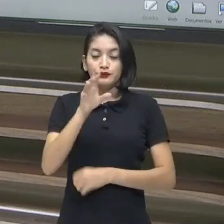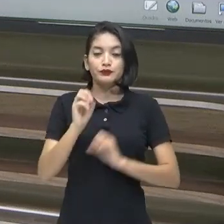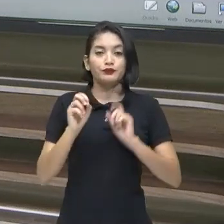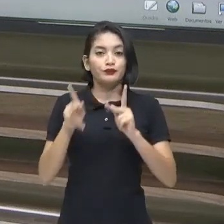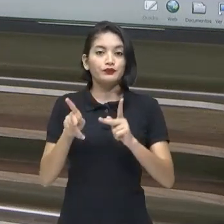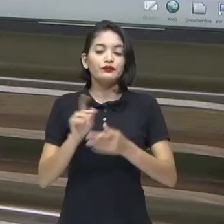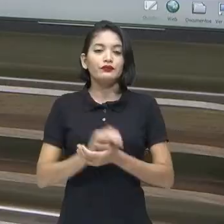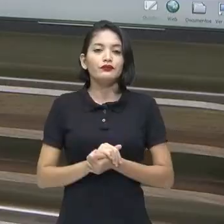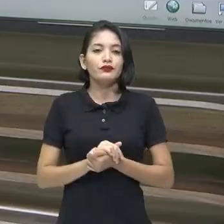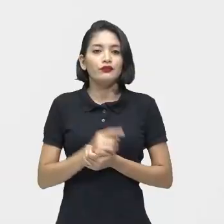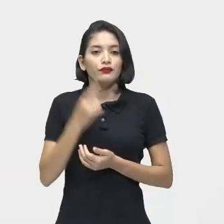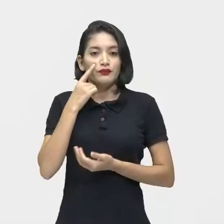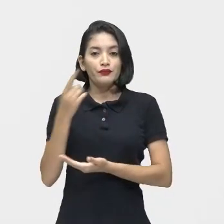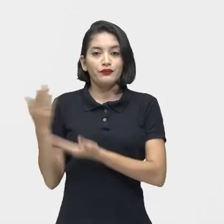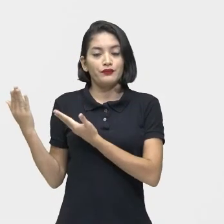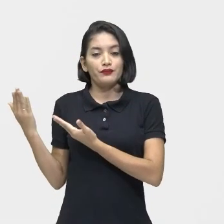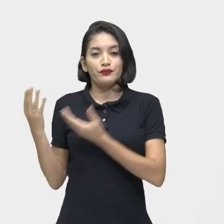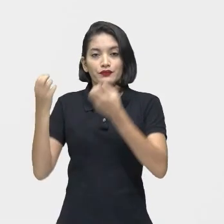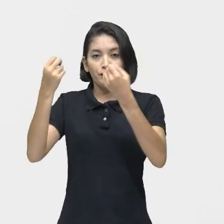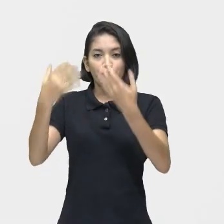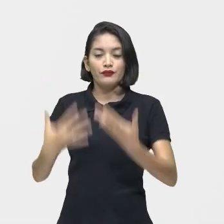vamos observar aí o nosso comentário.